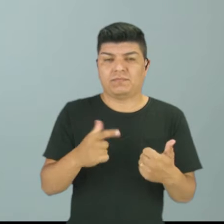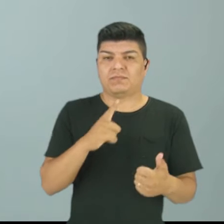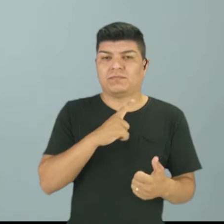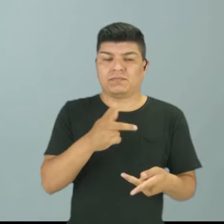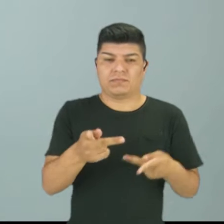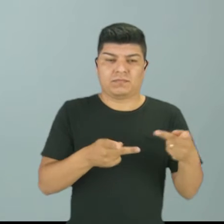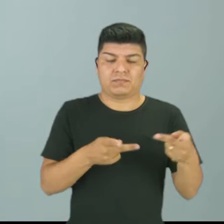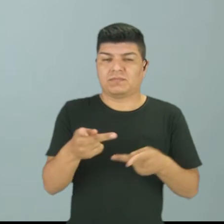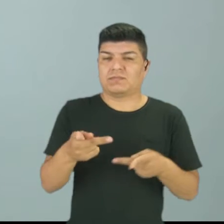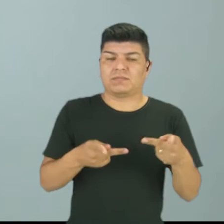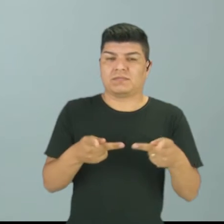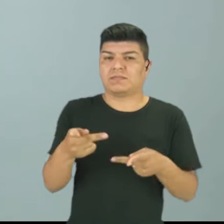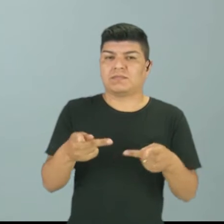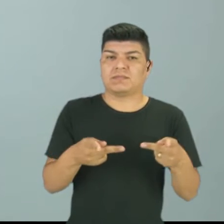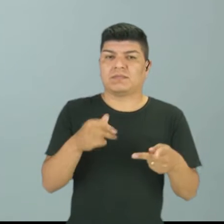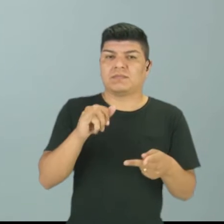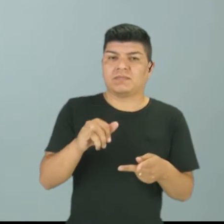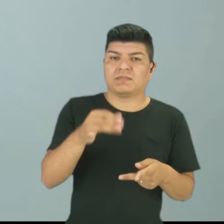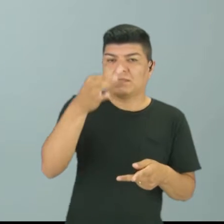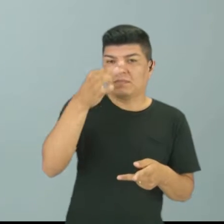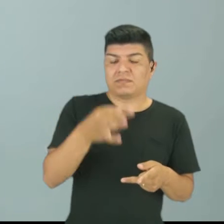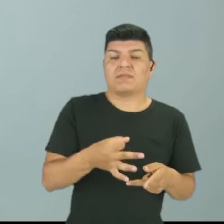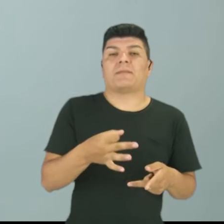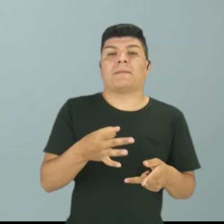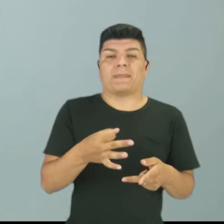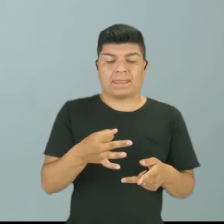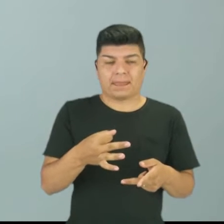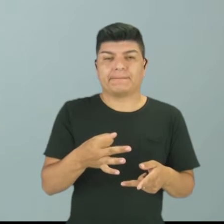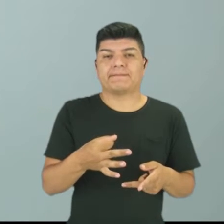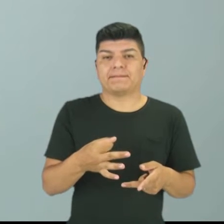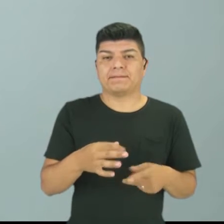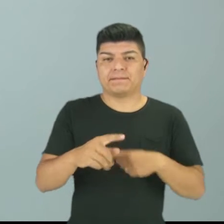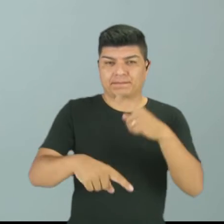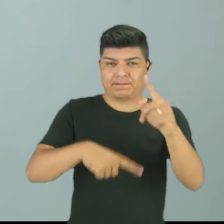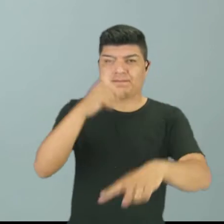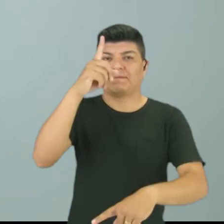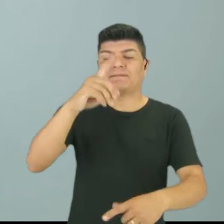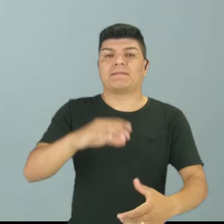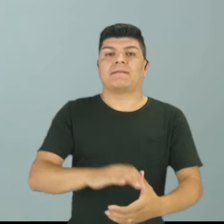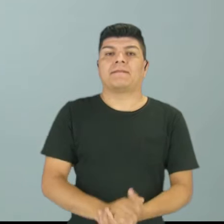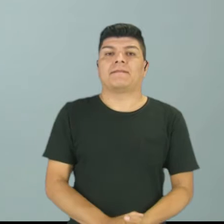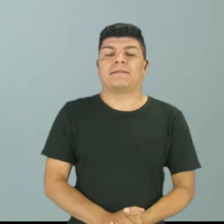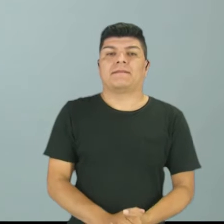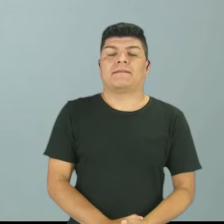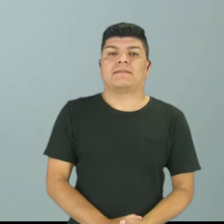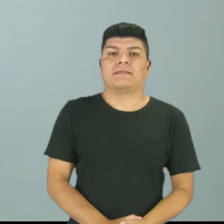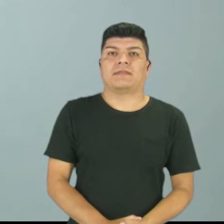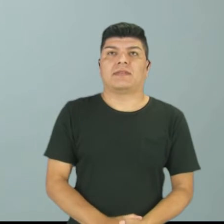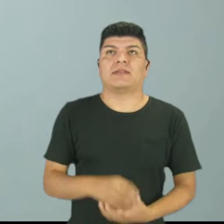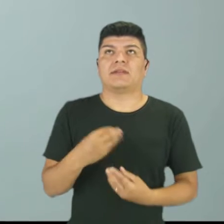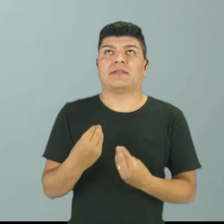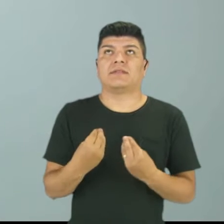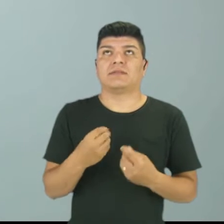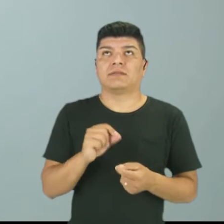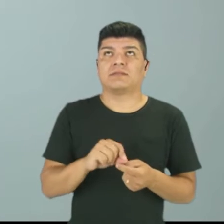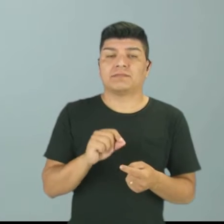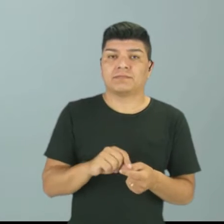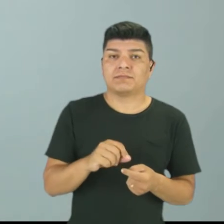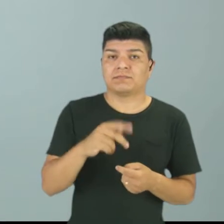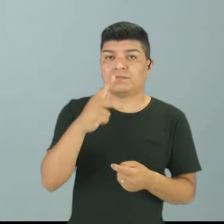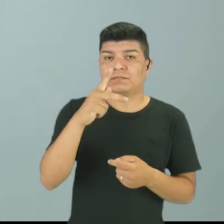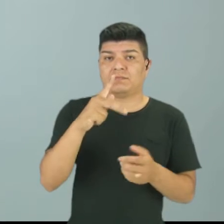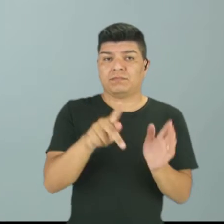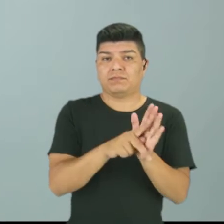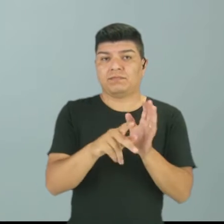um planejamento que, se você seguir, certamente você terá sucesso. Então, quando for fazer a sua